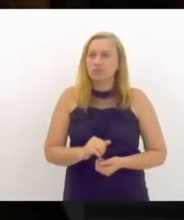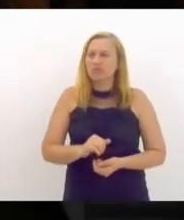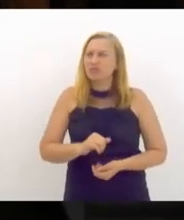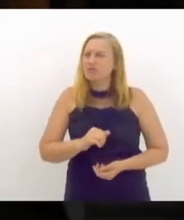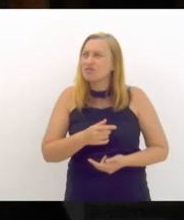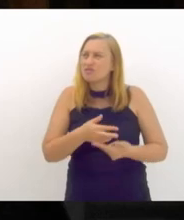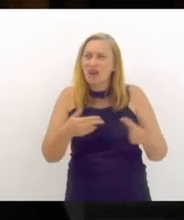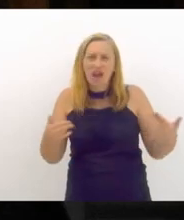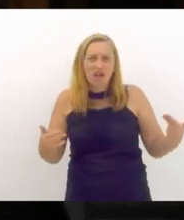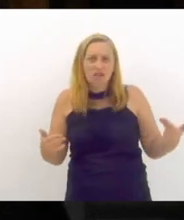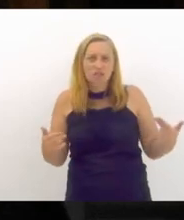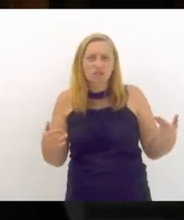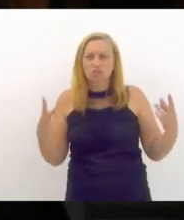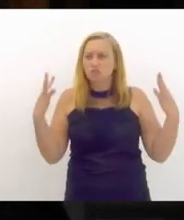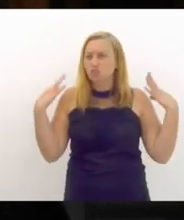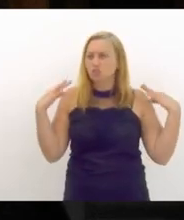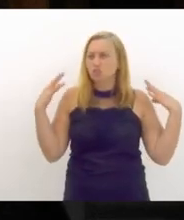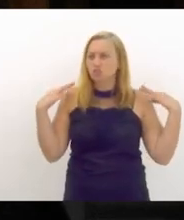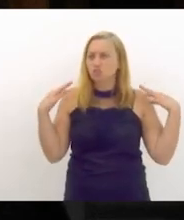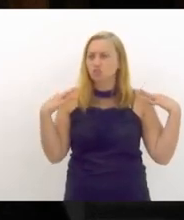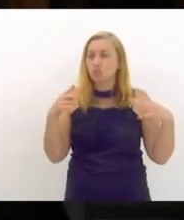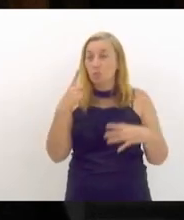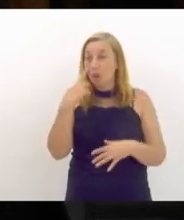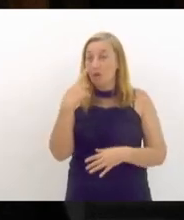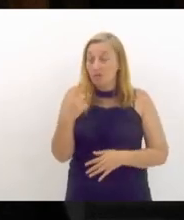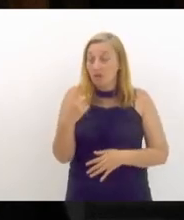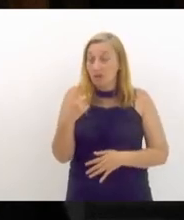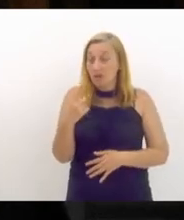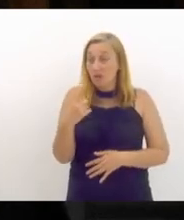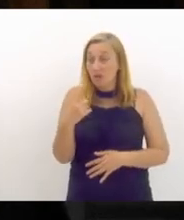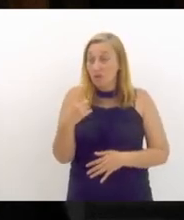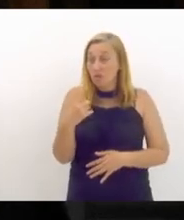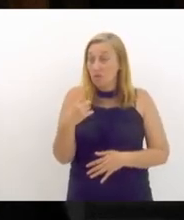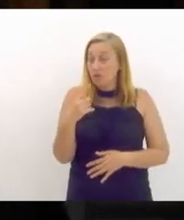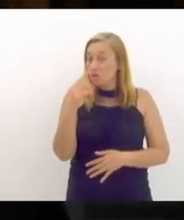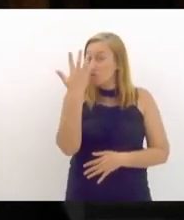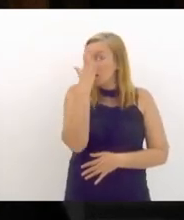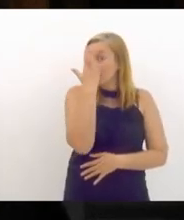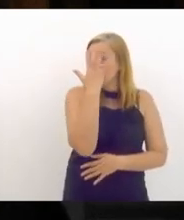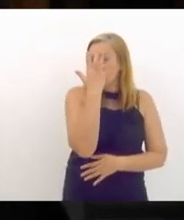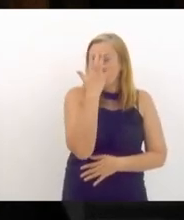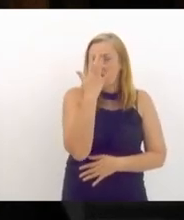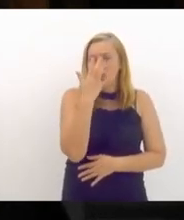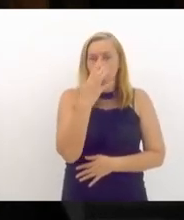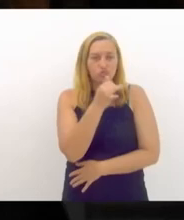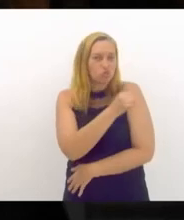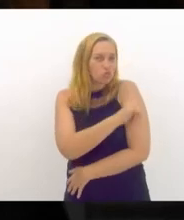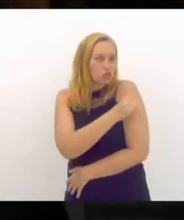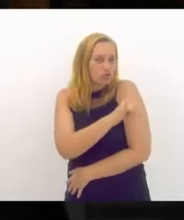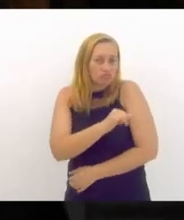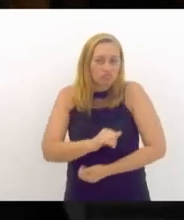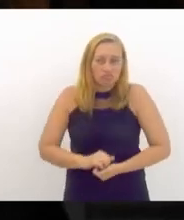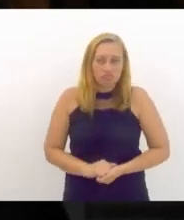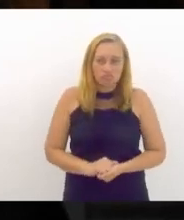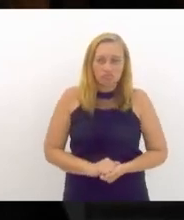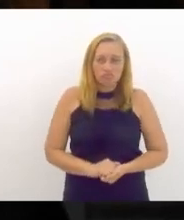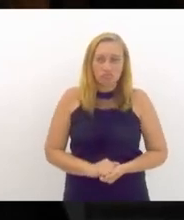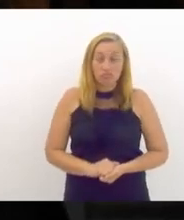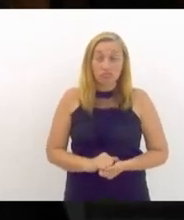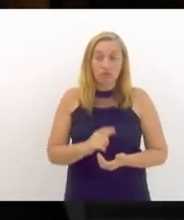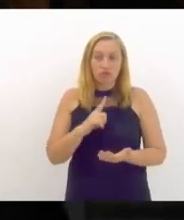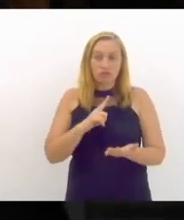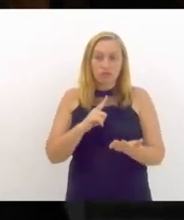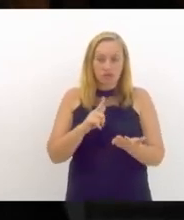milhares de turistas para ver o carnaval carioca. E eu tenho aqui em mãos